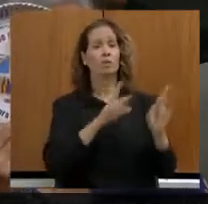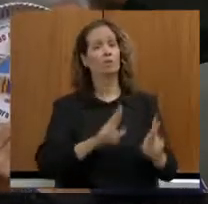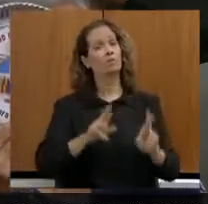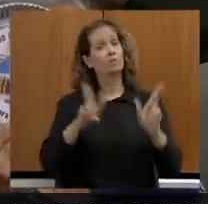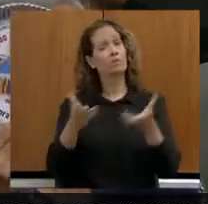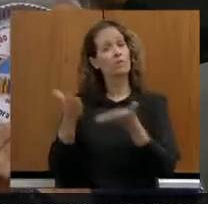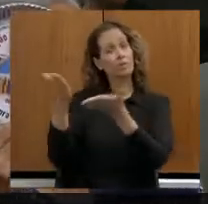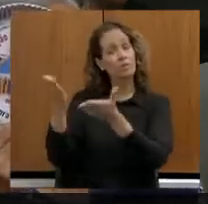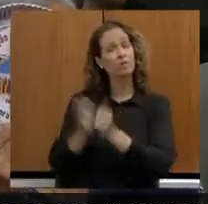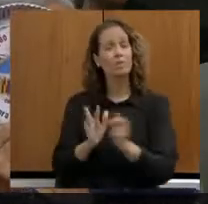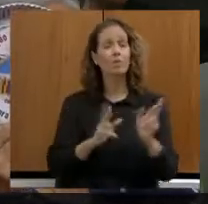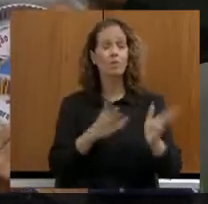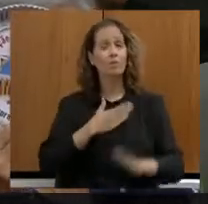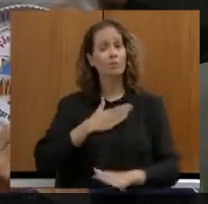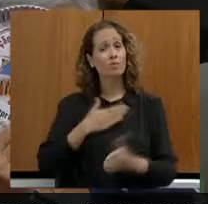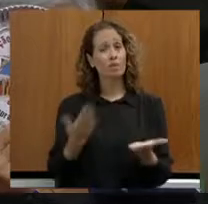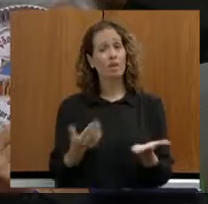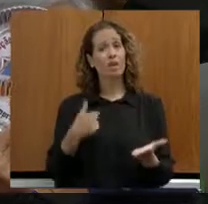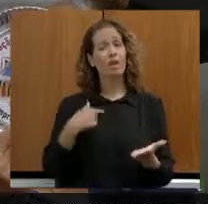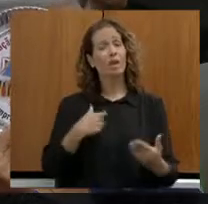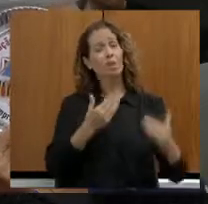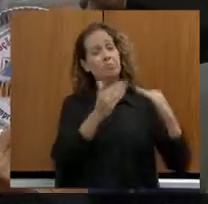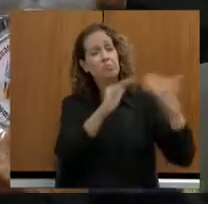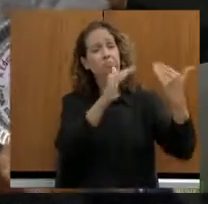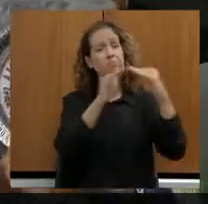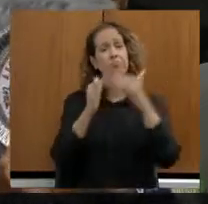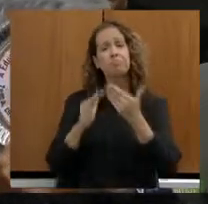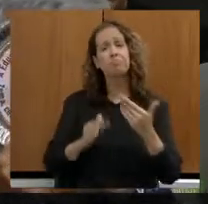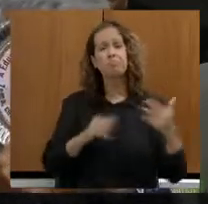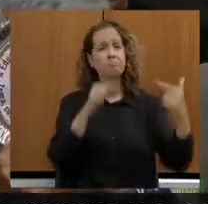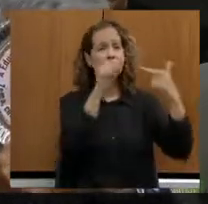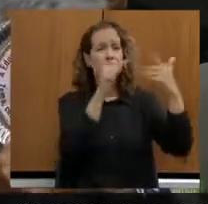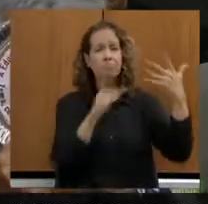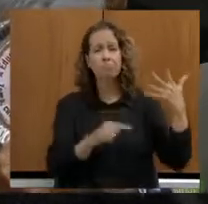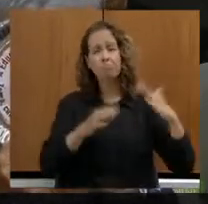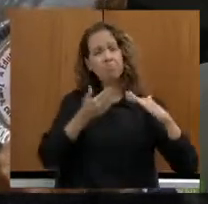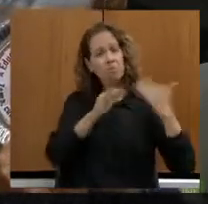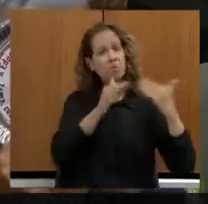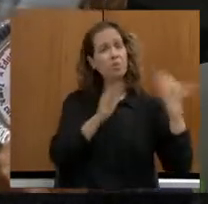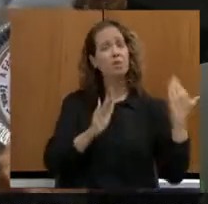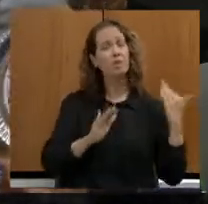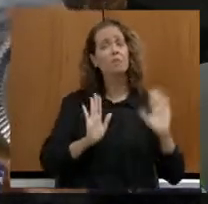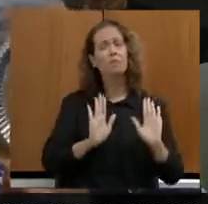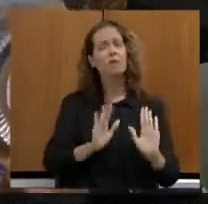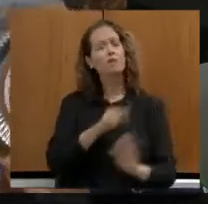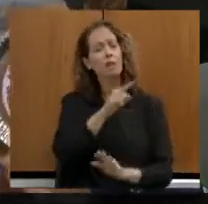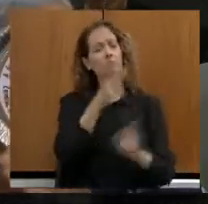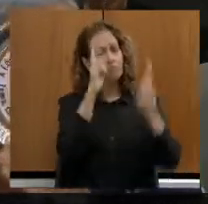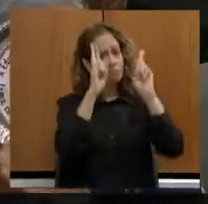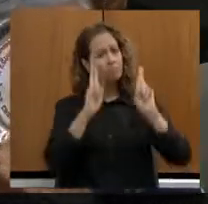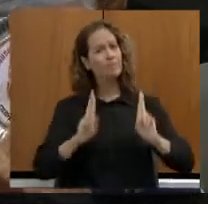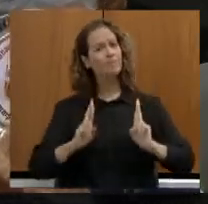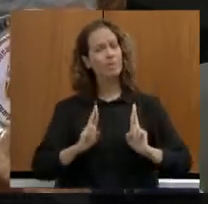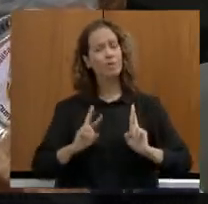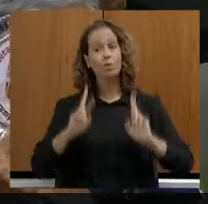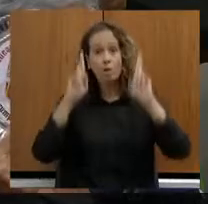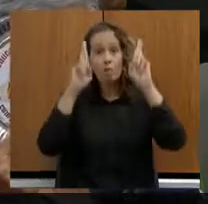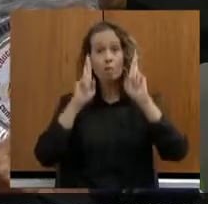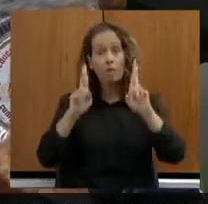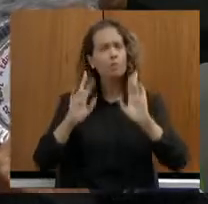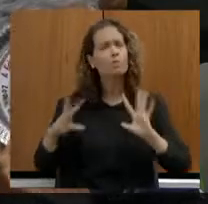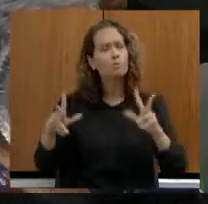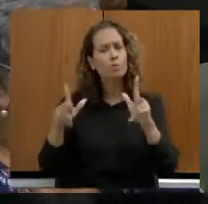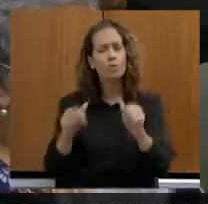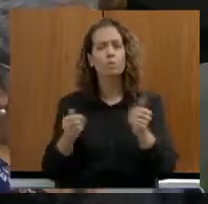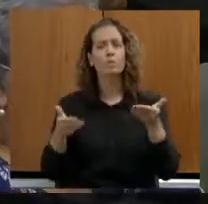e vós eles tão bem de mim eu tava ali agora pode discordar de alguns pontos nós dois ele conversar mas ele respeita Ele sempre teve com todo mundo